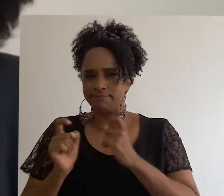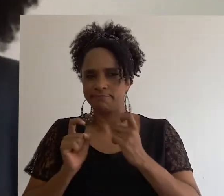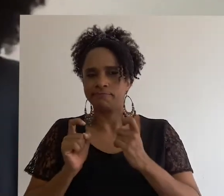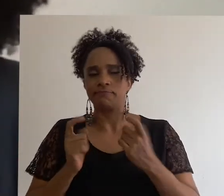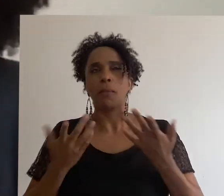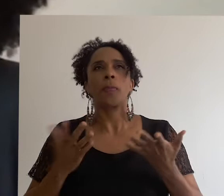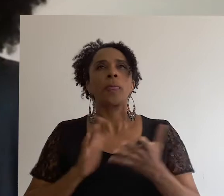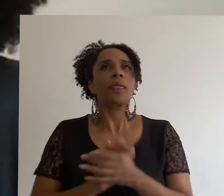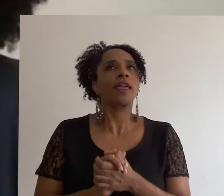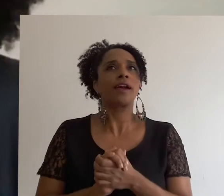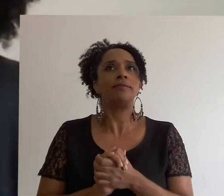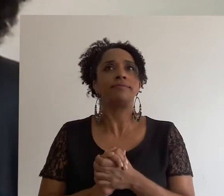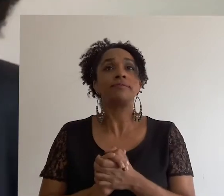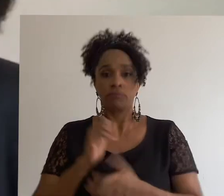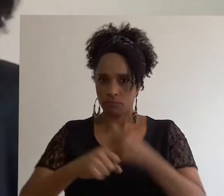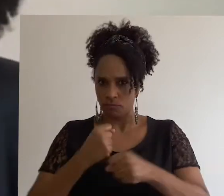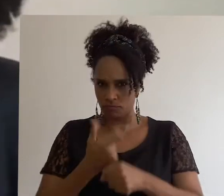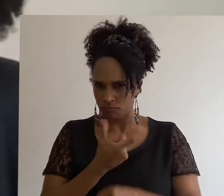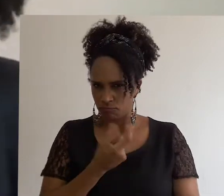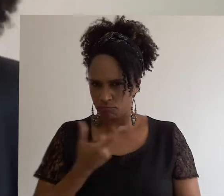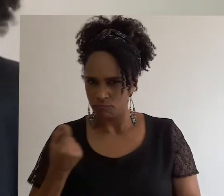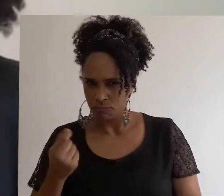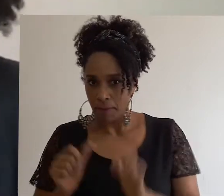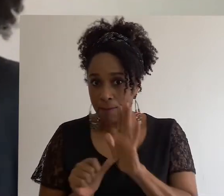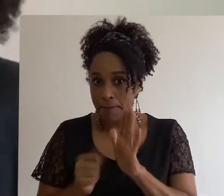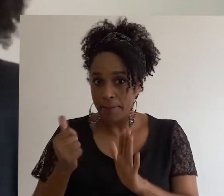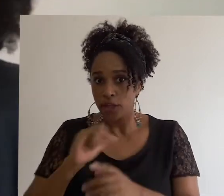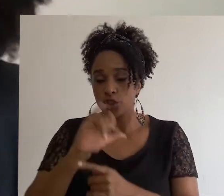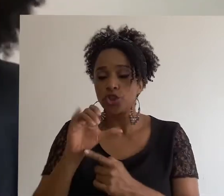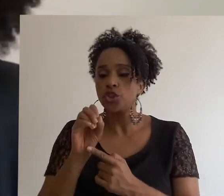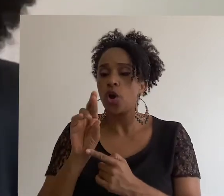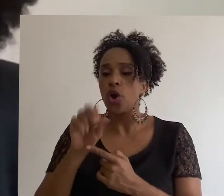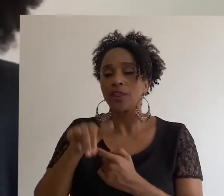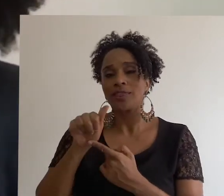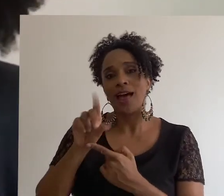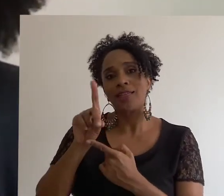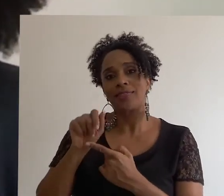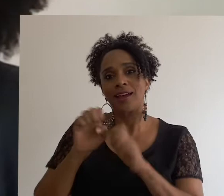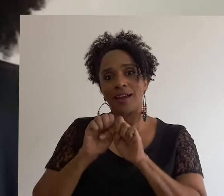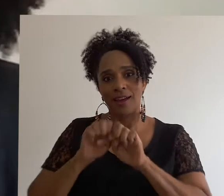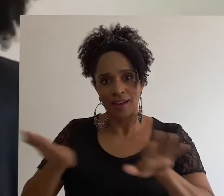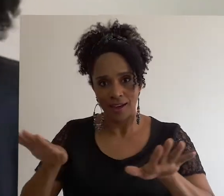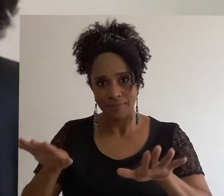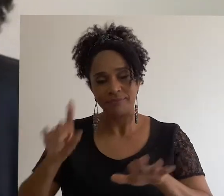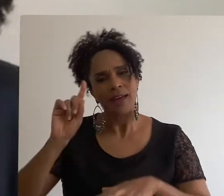rearticulação com os campi, nós fizemos, nesse ano de 2020, a nossa primeira jornada de extensão,